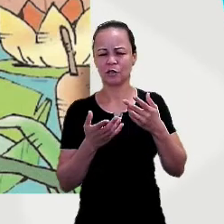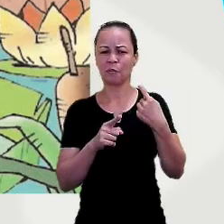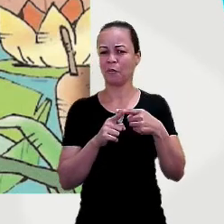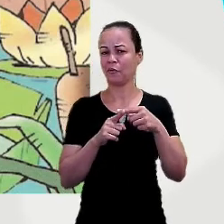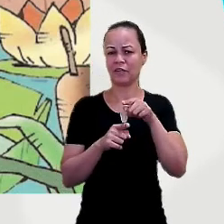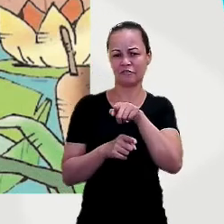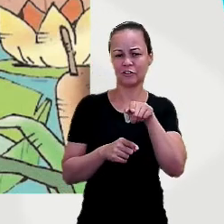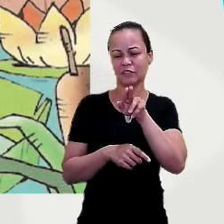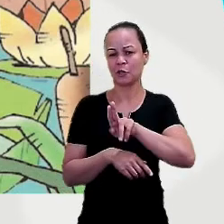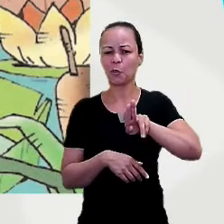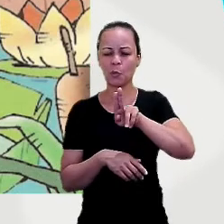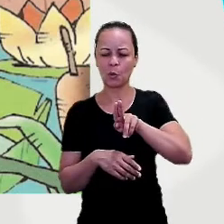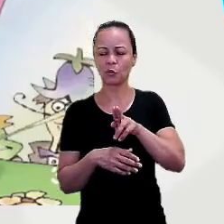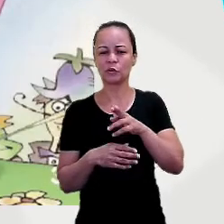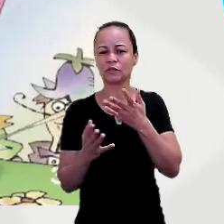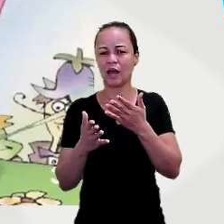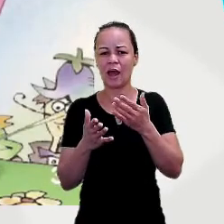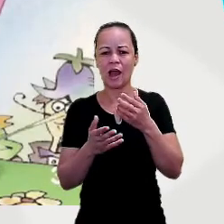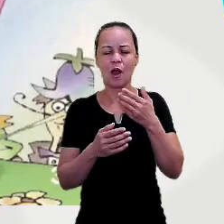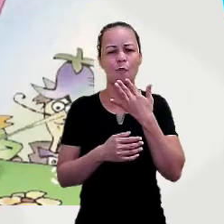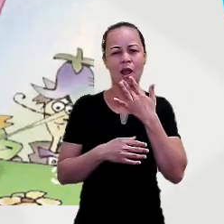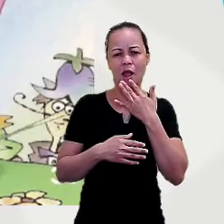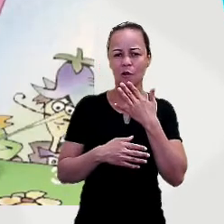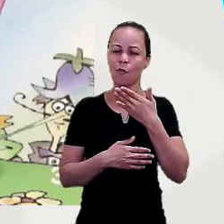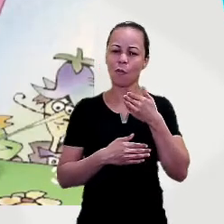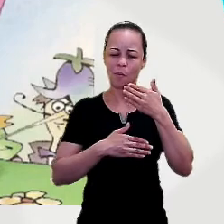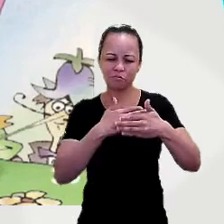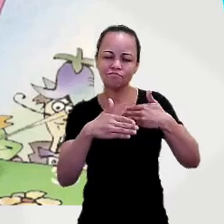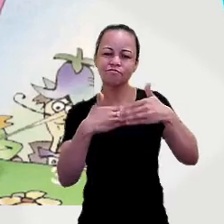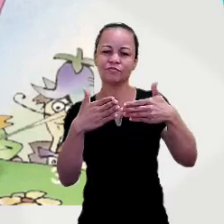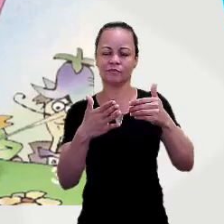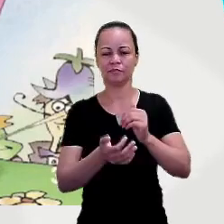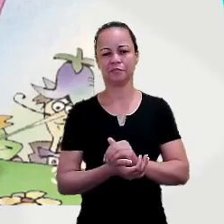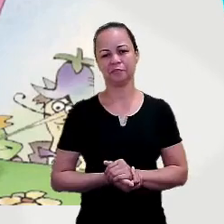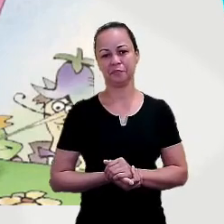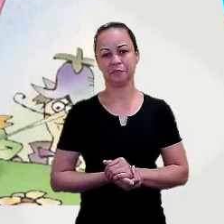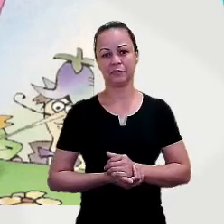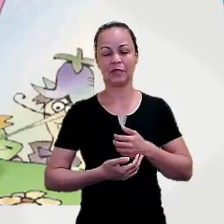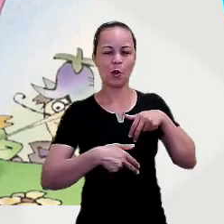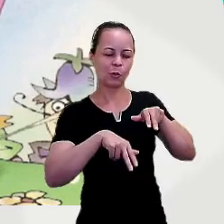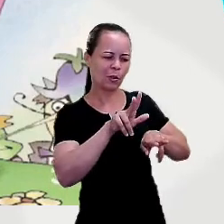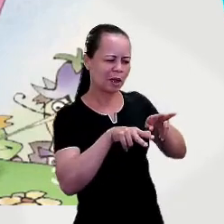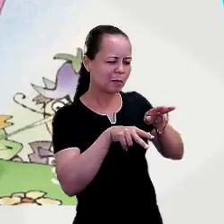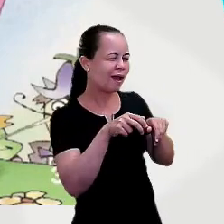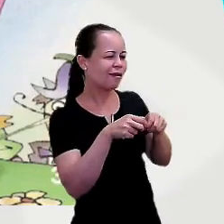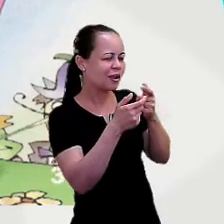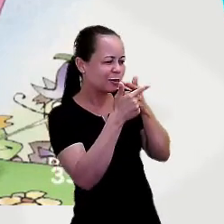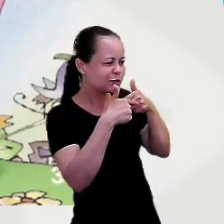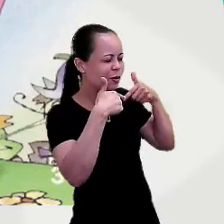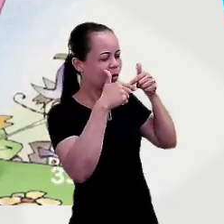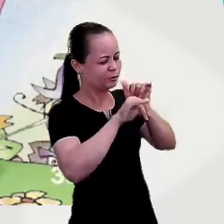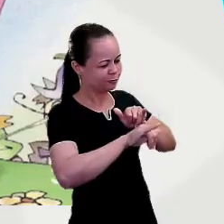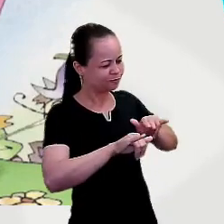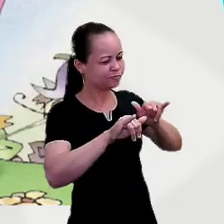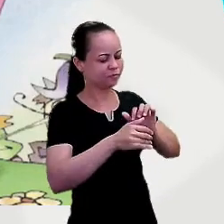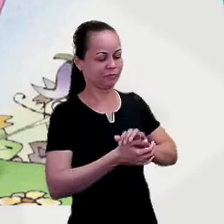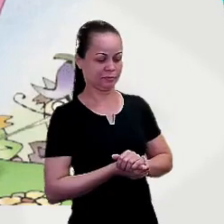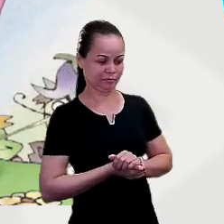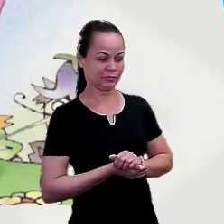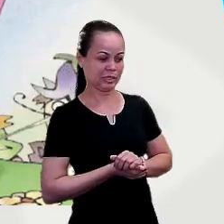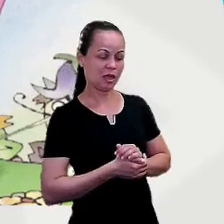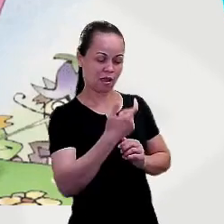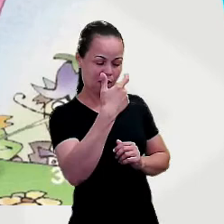usa uma cor mais avançada? O camaleão sorriu e disse para o seu amigo, eu uso